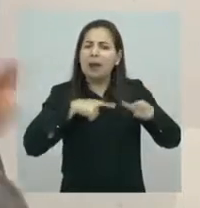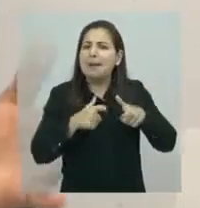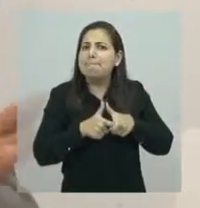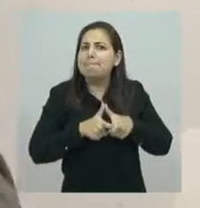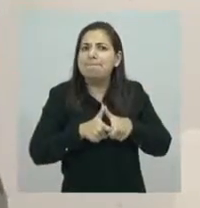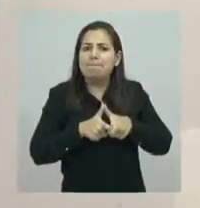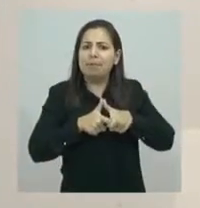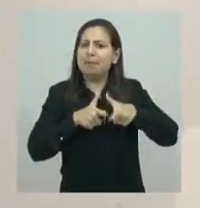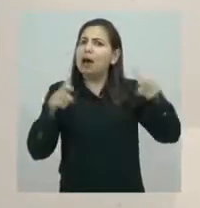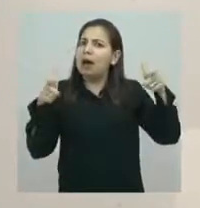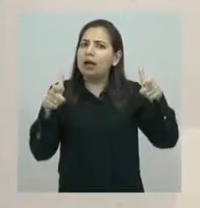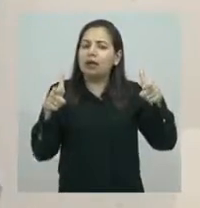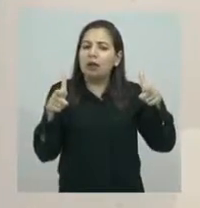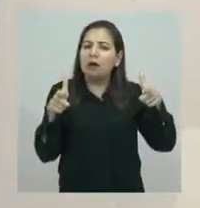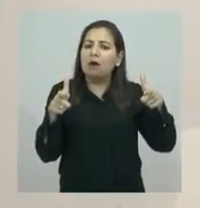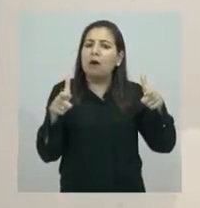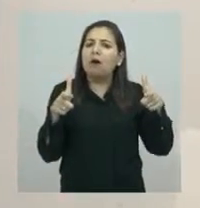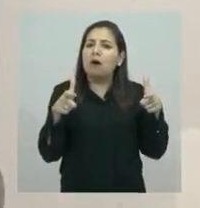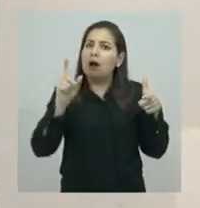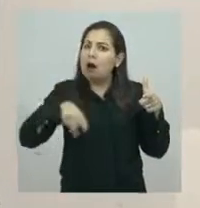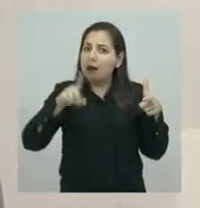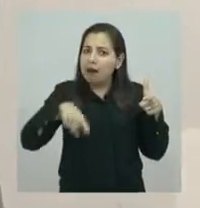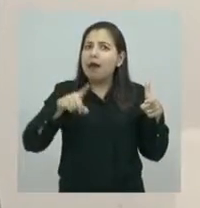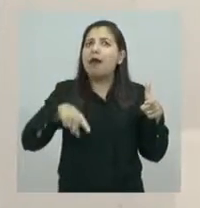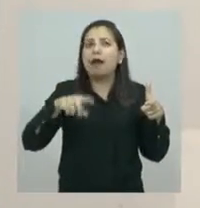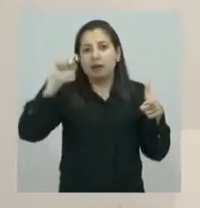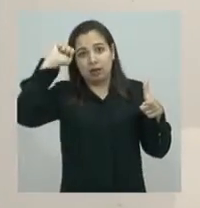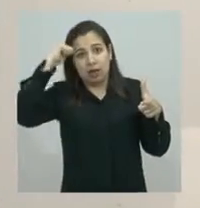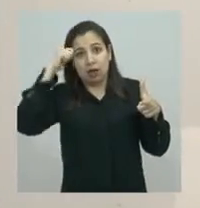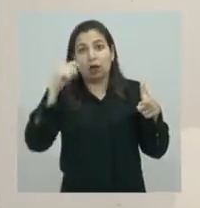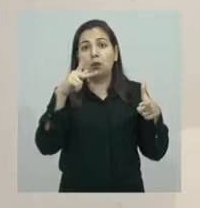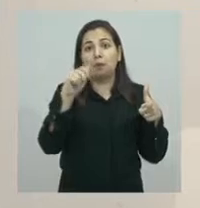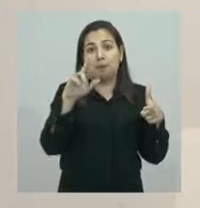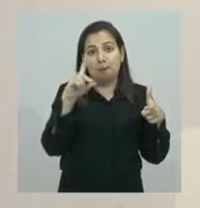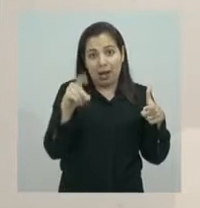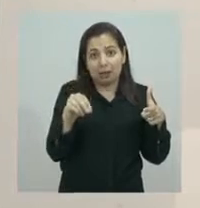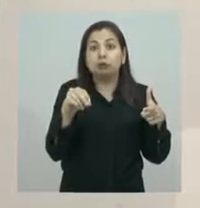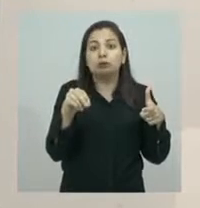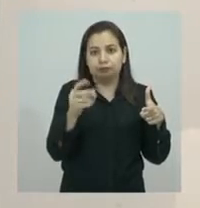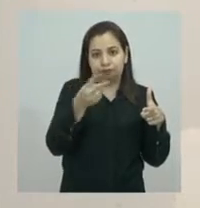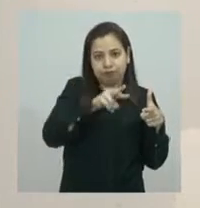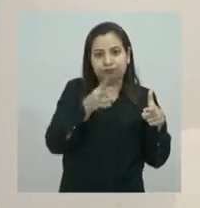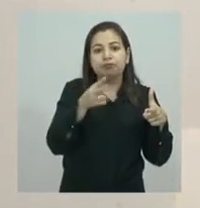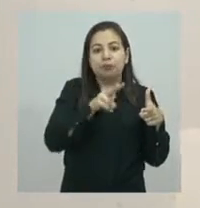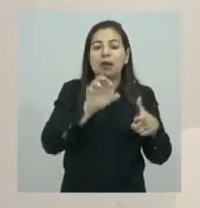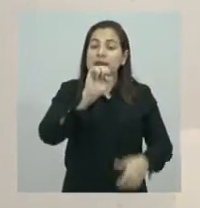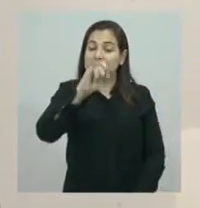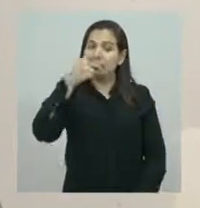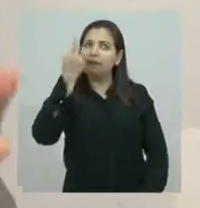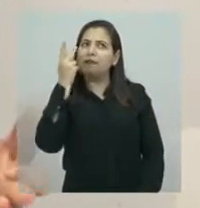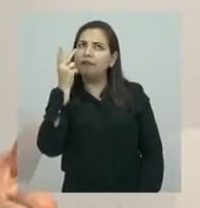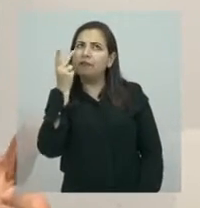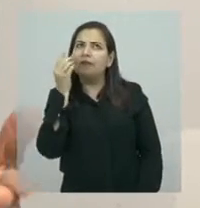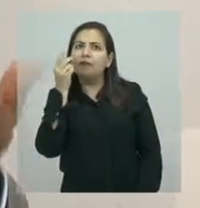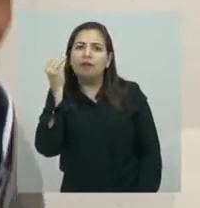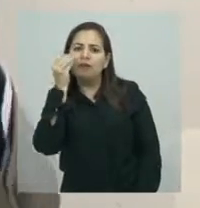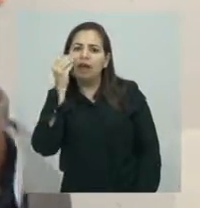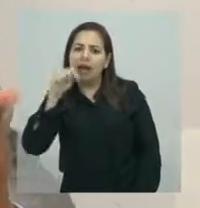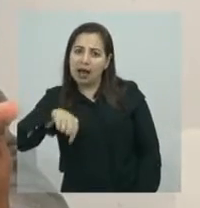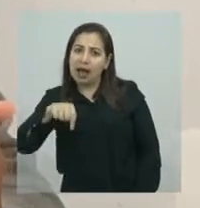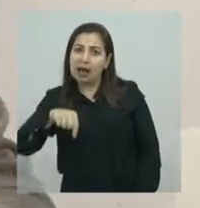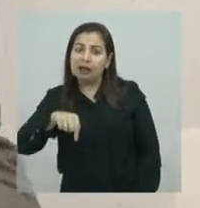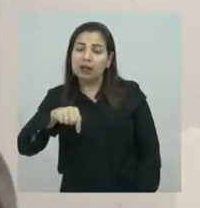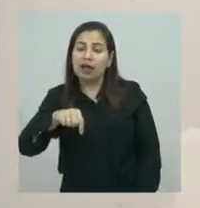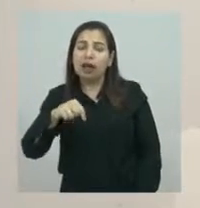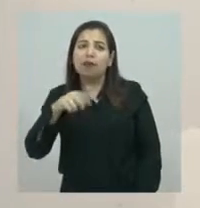da população brasileira são considerados negros ou pardos. Se a gente vier aqui para o Ceará, se você for observar a última vez, que 67% se